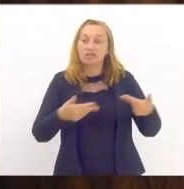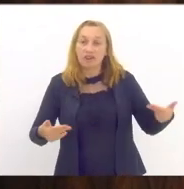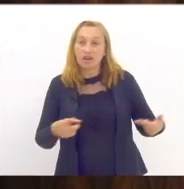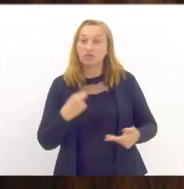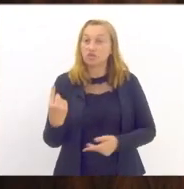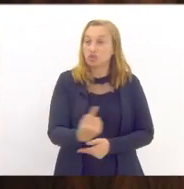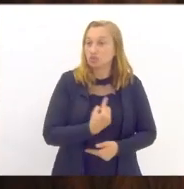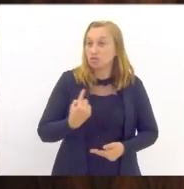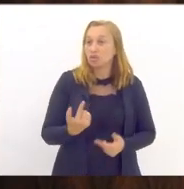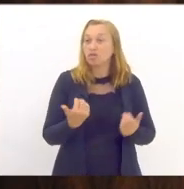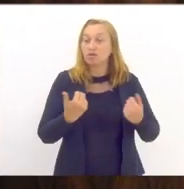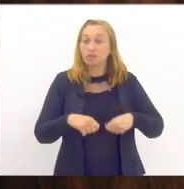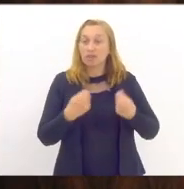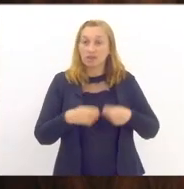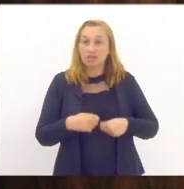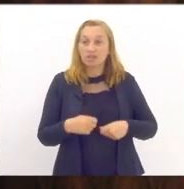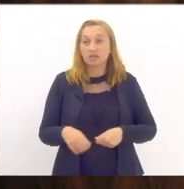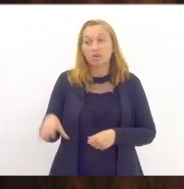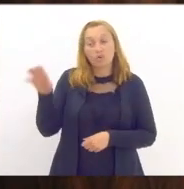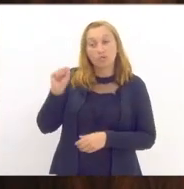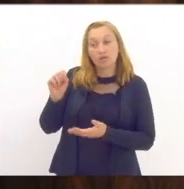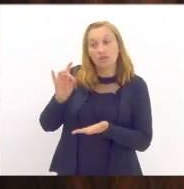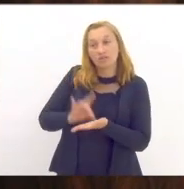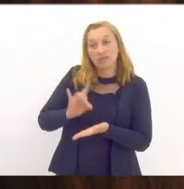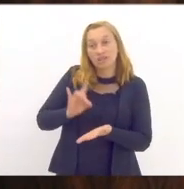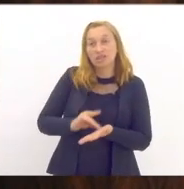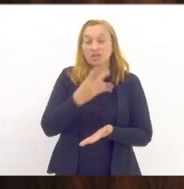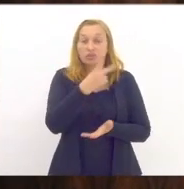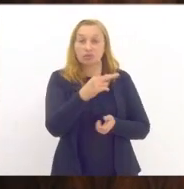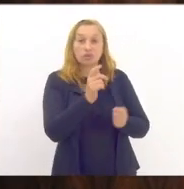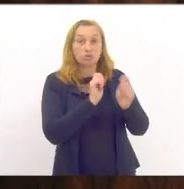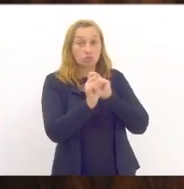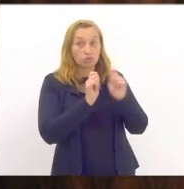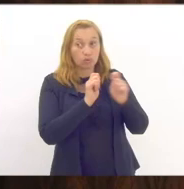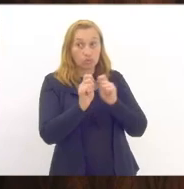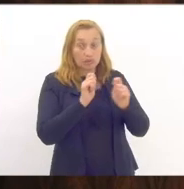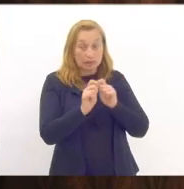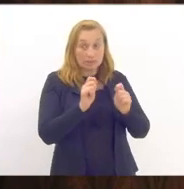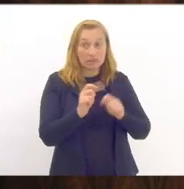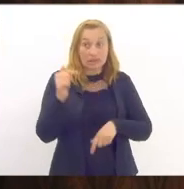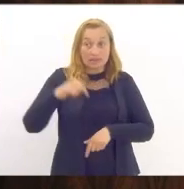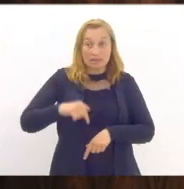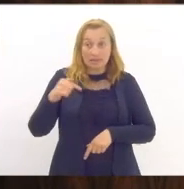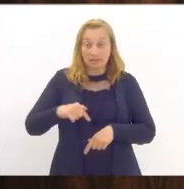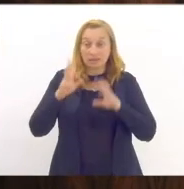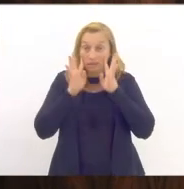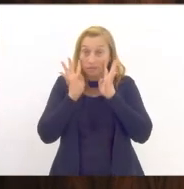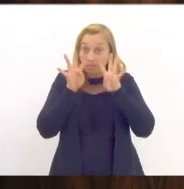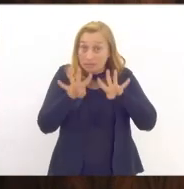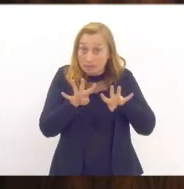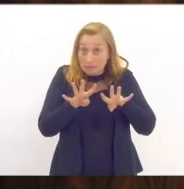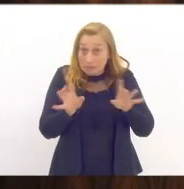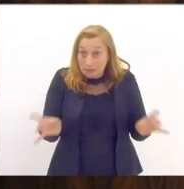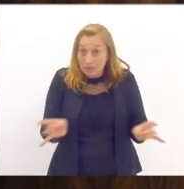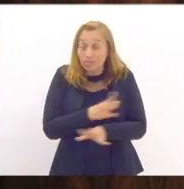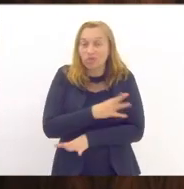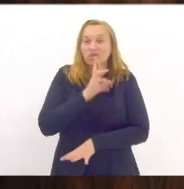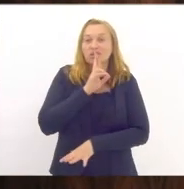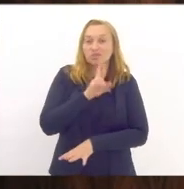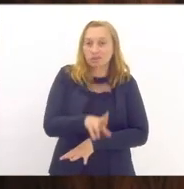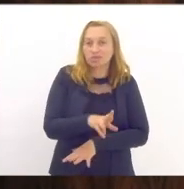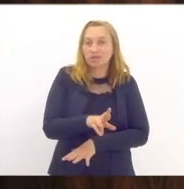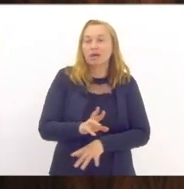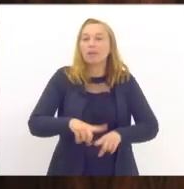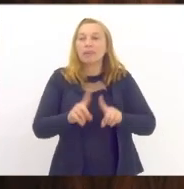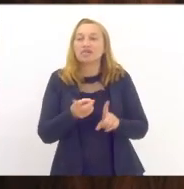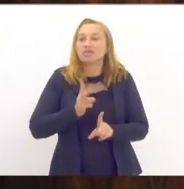nós teve que ouvir as verdades que vinham do seu jornalismo e que nos colocavam aqui atentos e prontos a responder. Mas